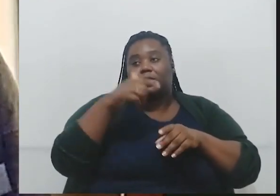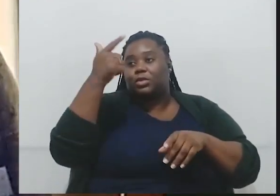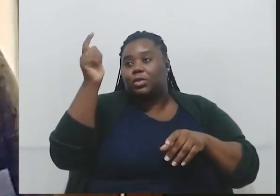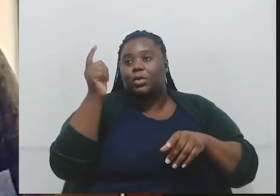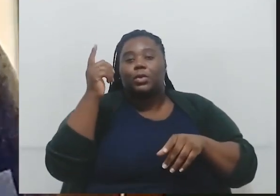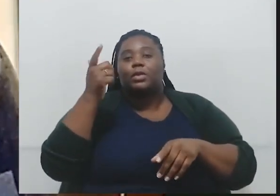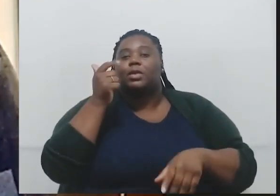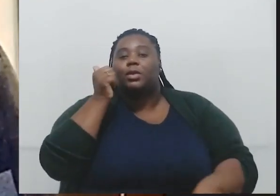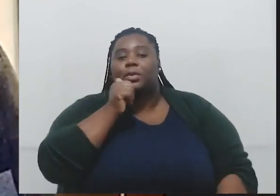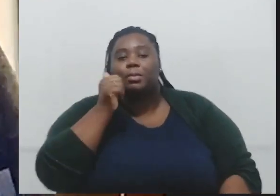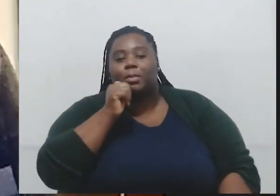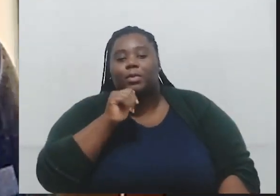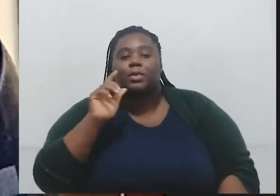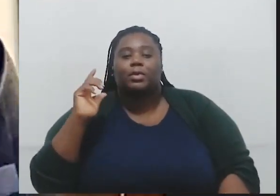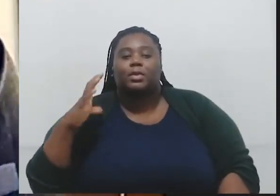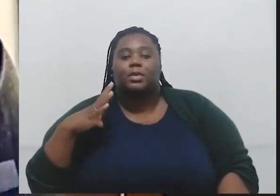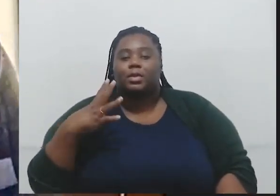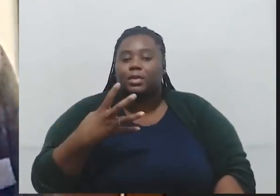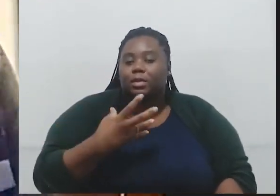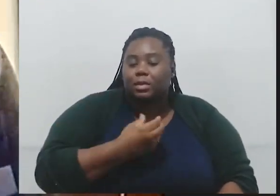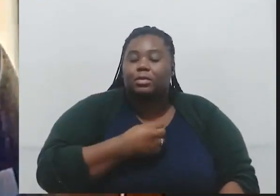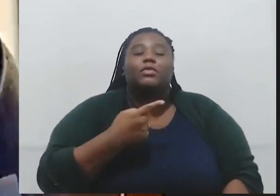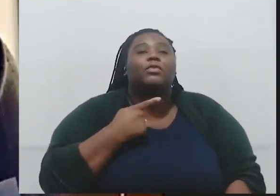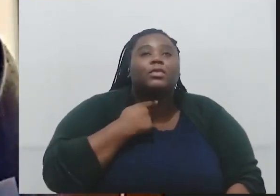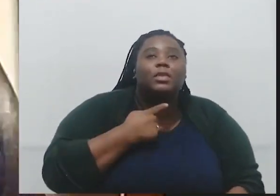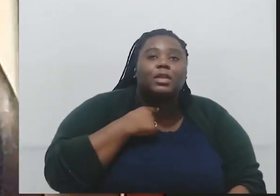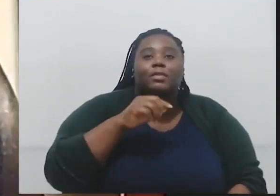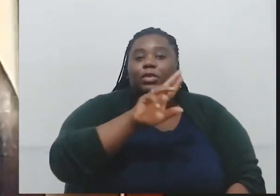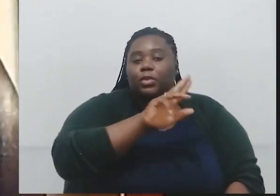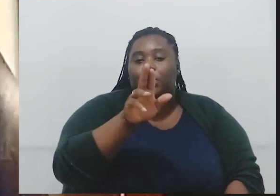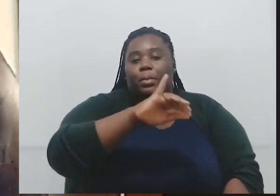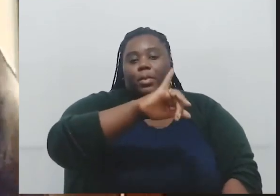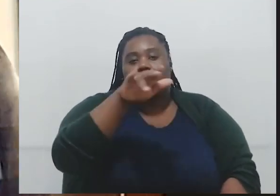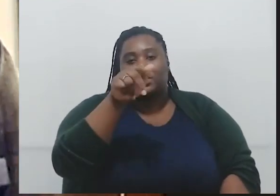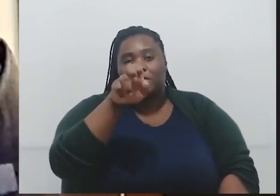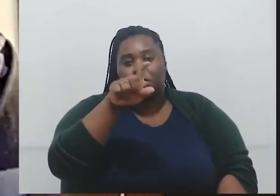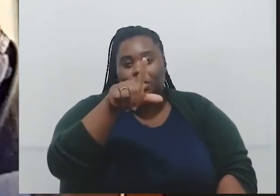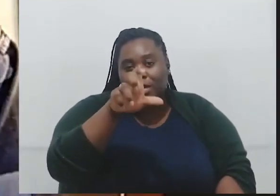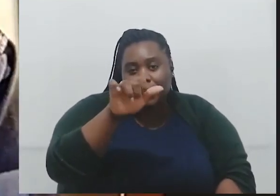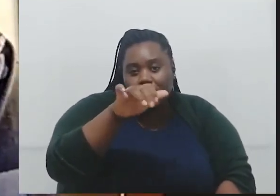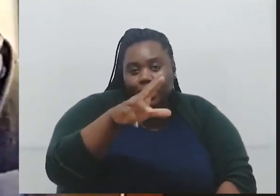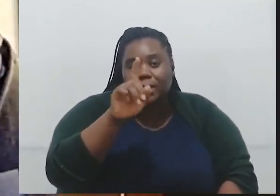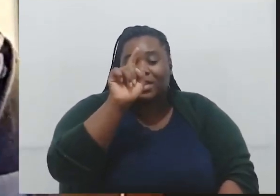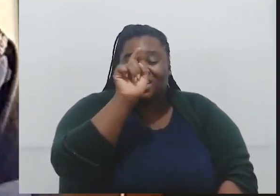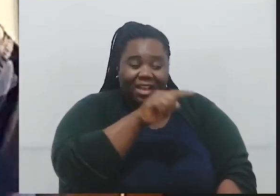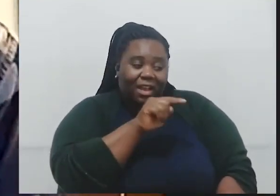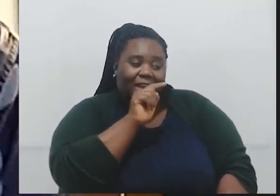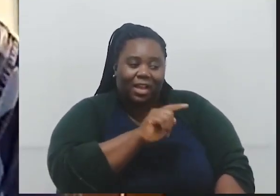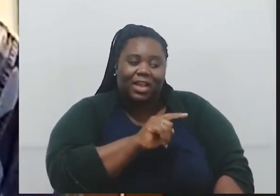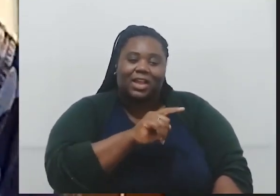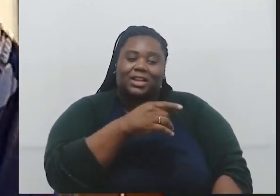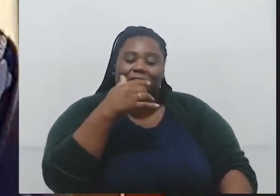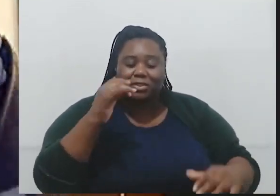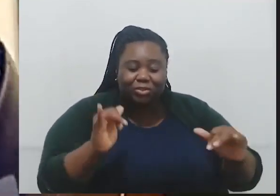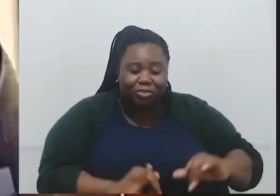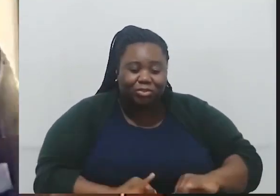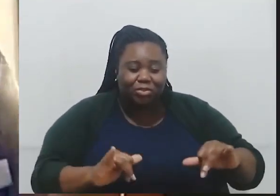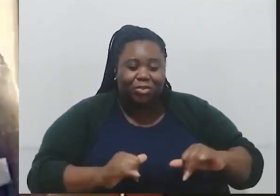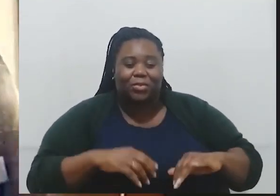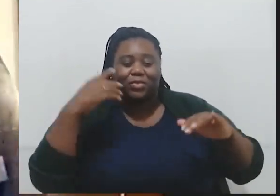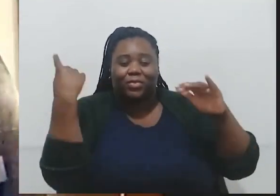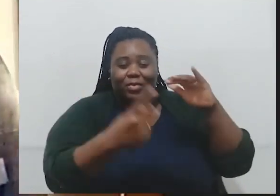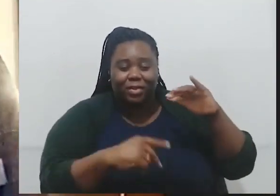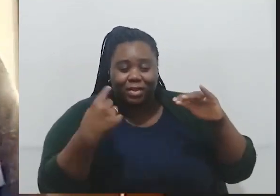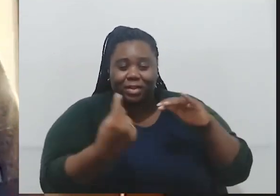pensadora transfeminista, uma travesti chamada Jaqueline de Jesus. Tem uma mulher que foi vilipendiada, ridicularizada durante o